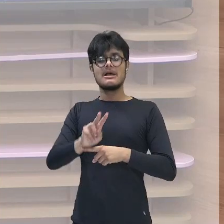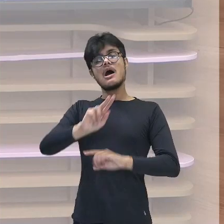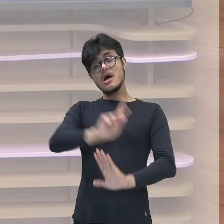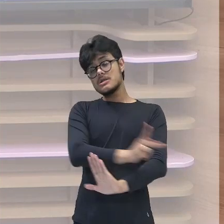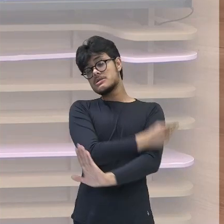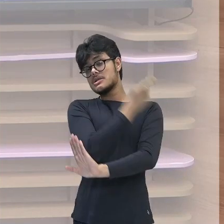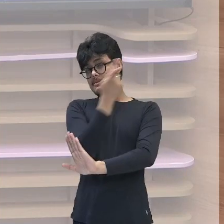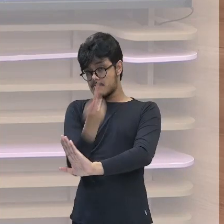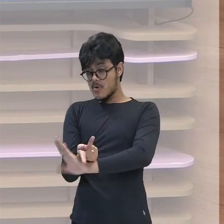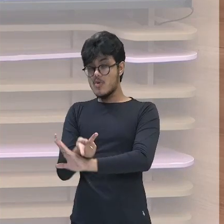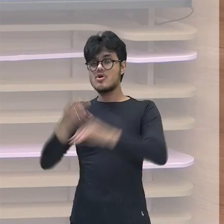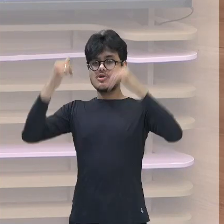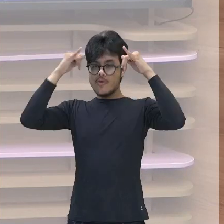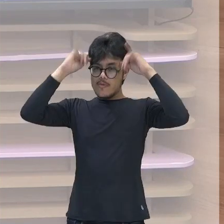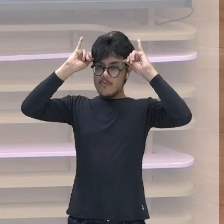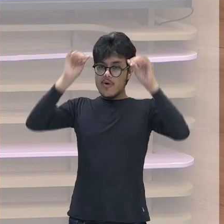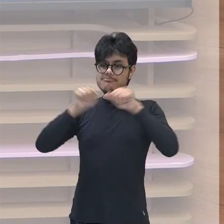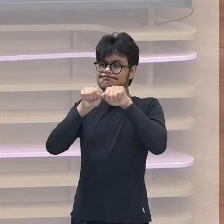essa pecuária ela foi